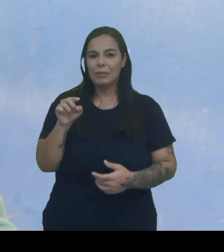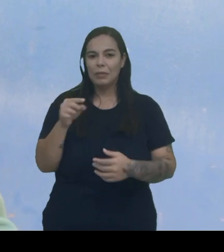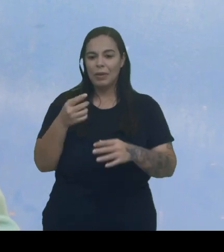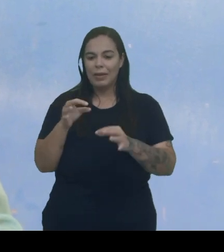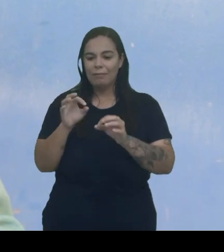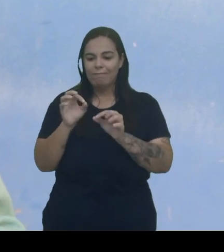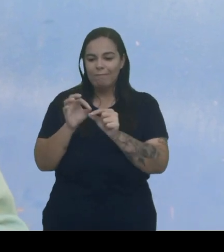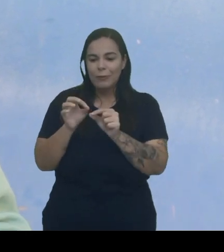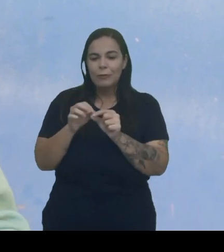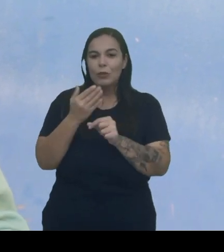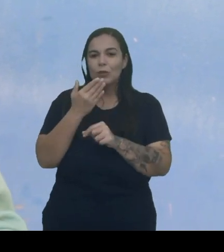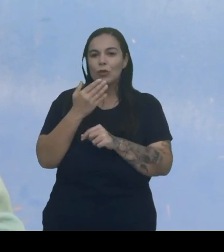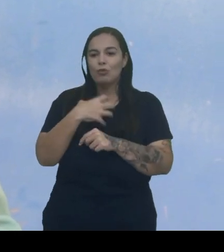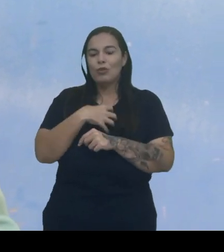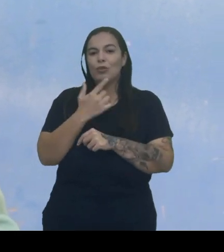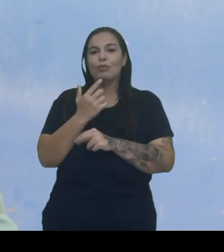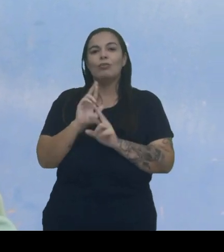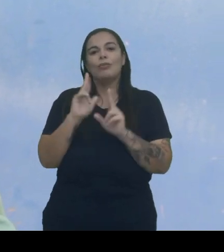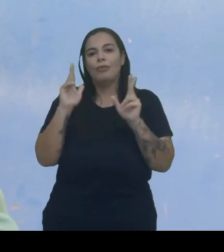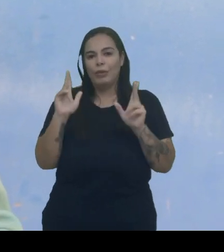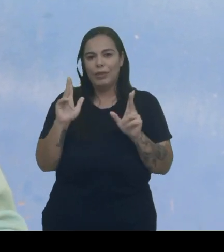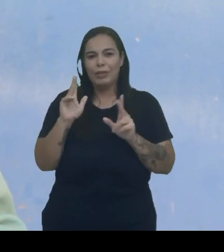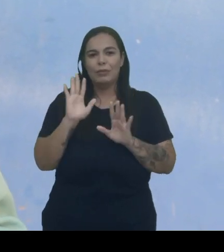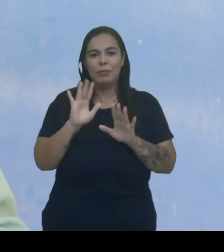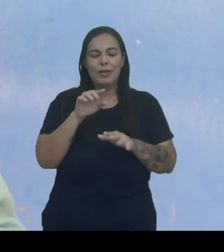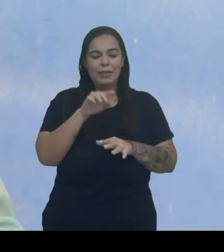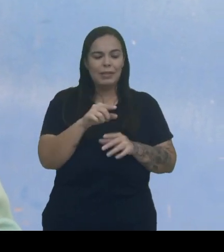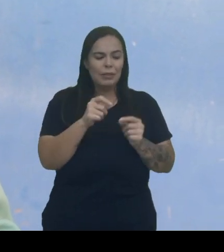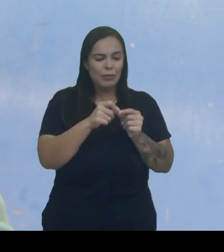forma. Esse aqui foi feito com